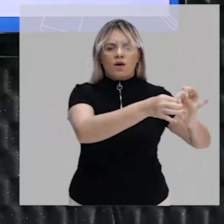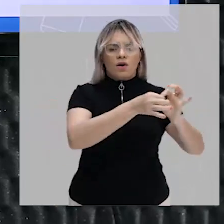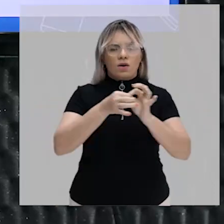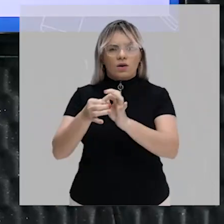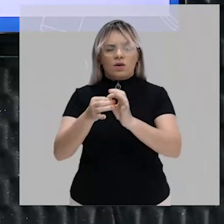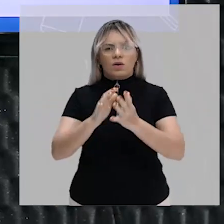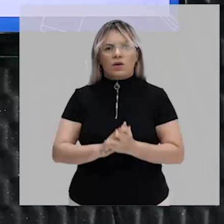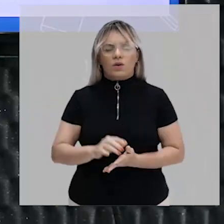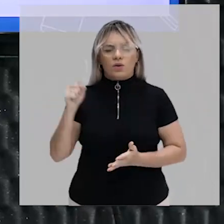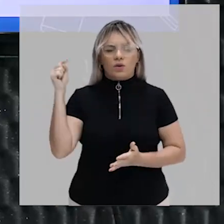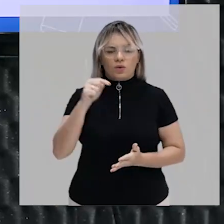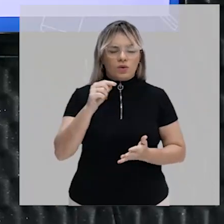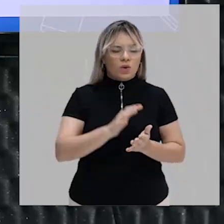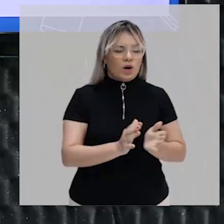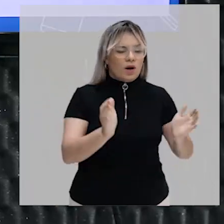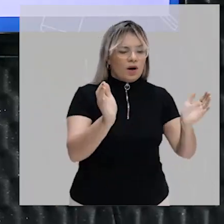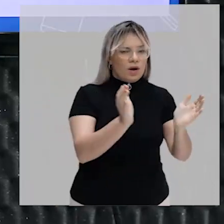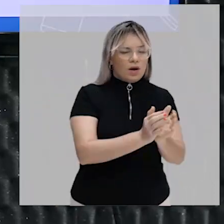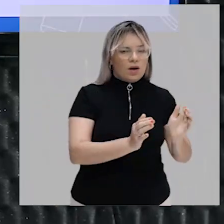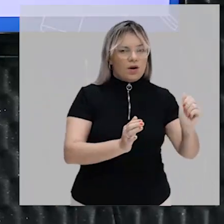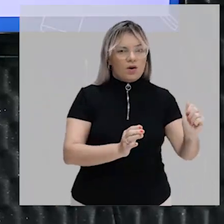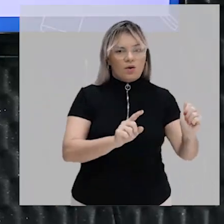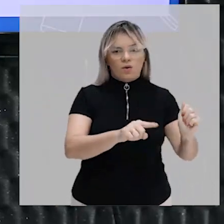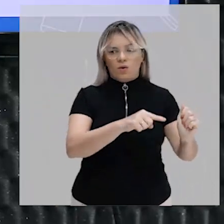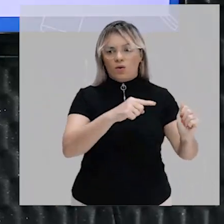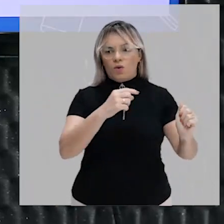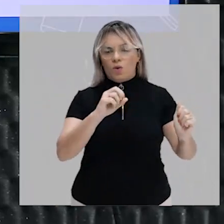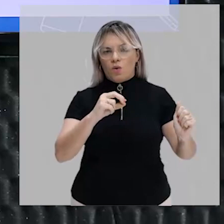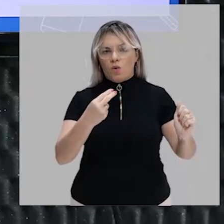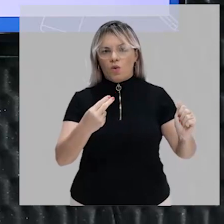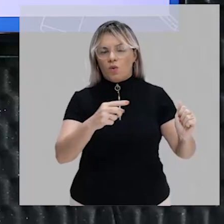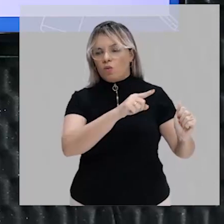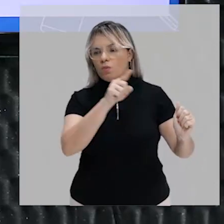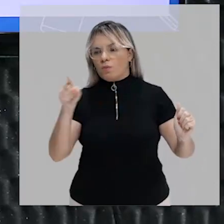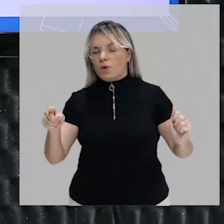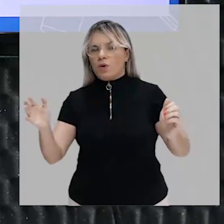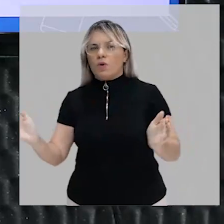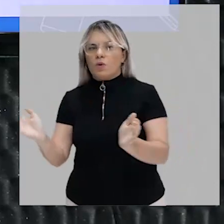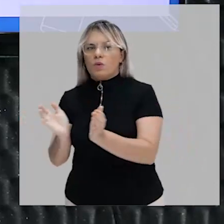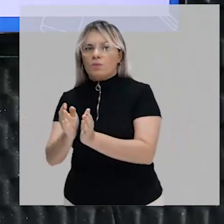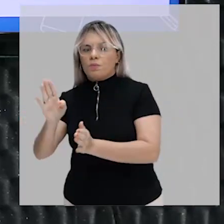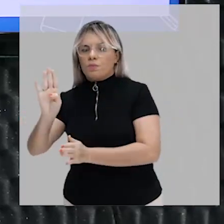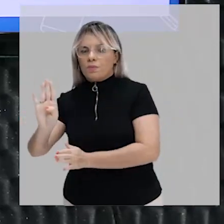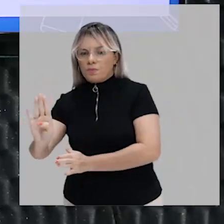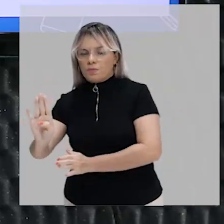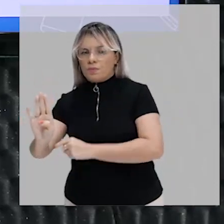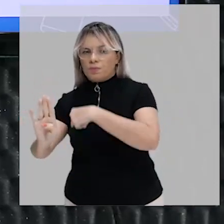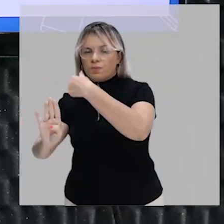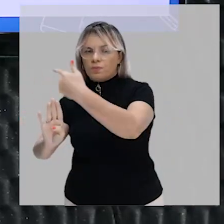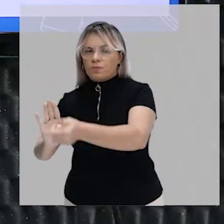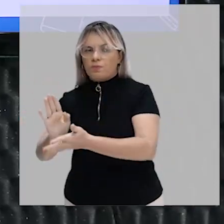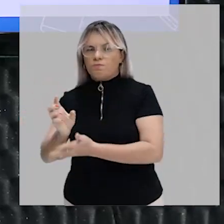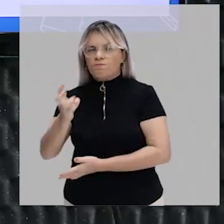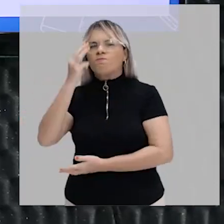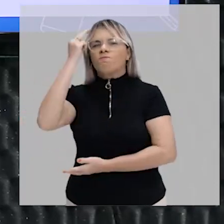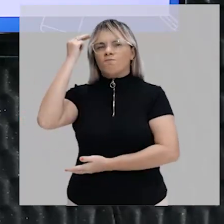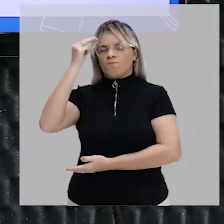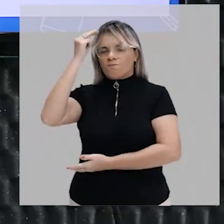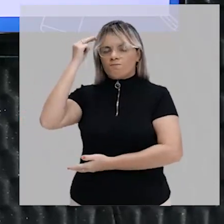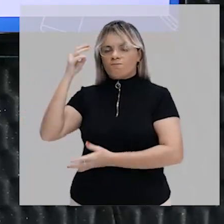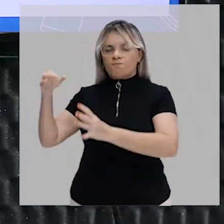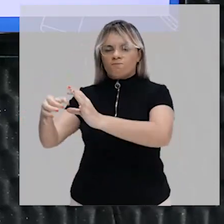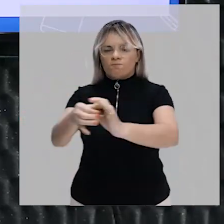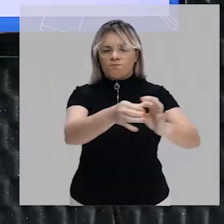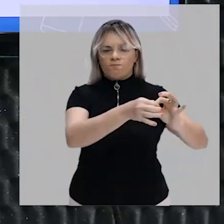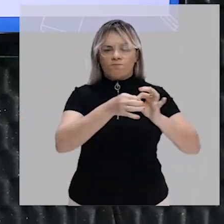que pertencem ao conjunto A ou ao conjunto B. Então, memoriza desse jeito, tá?